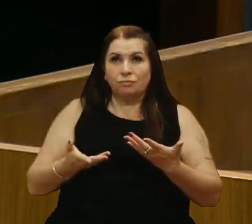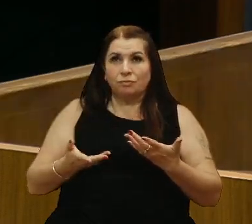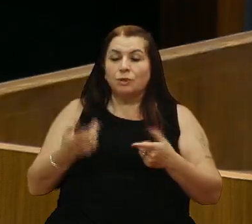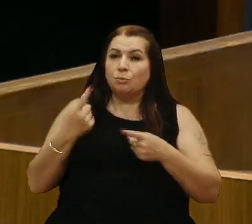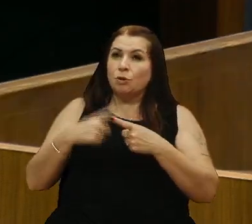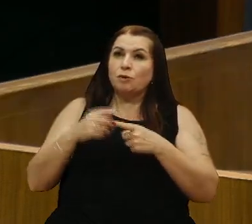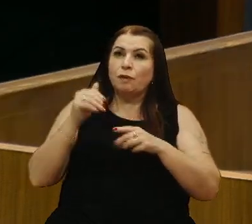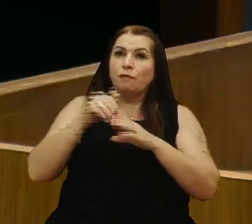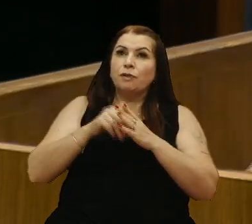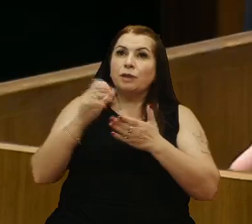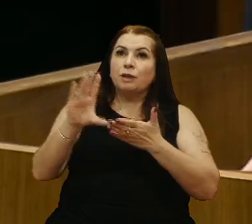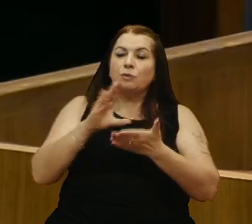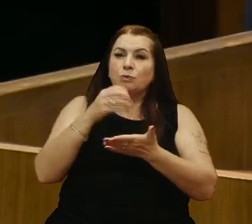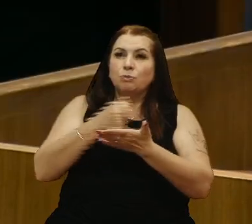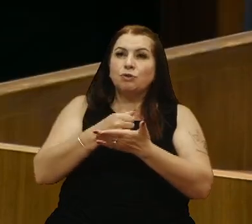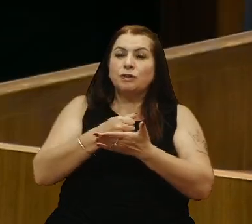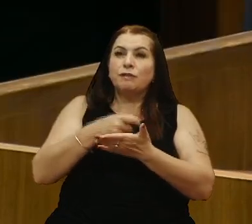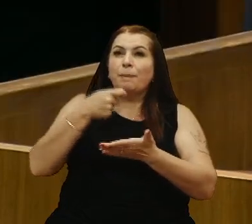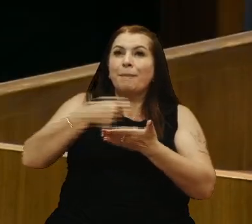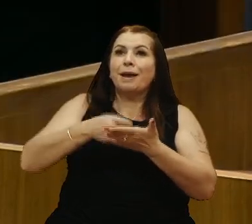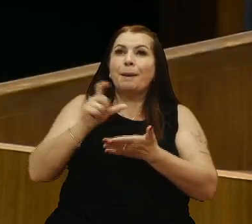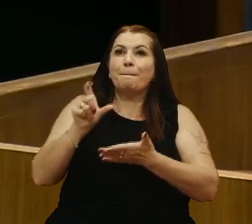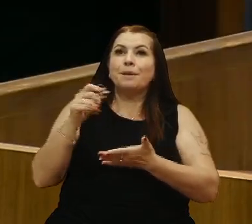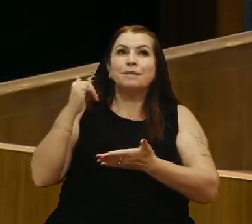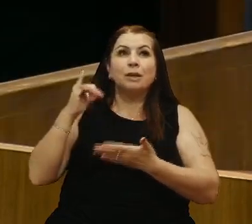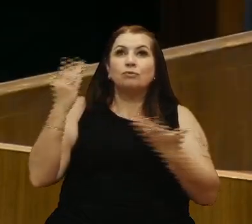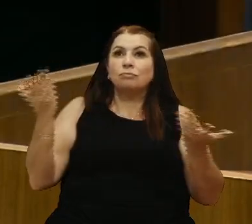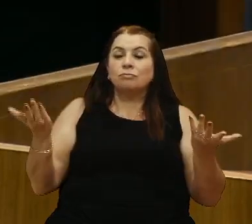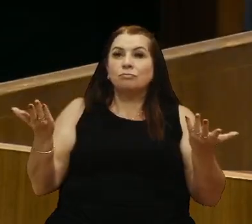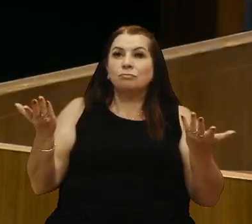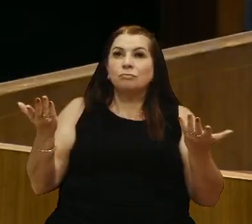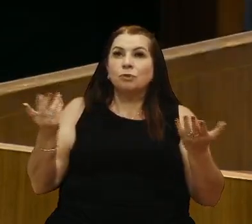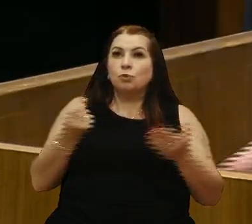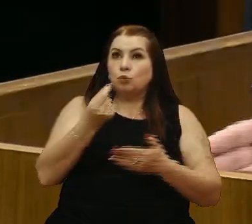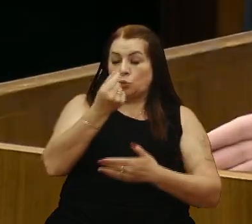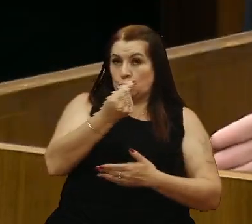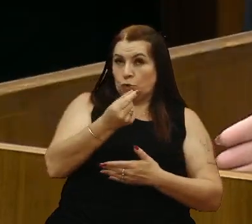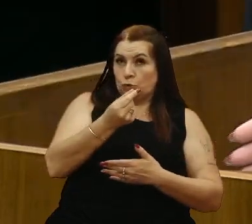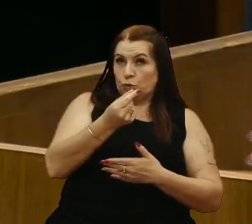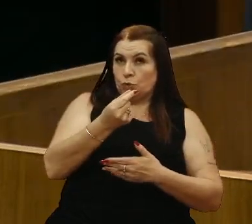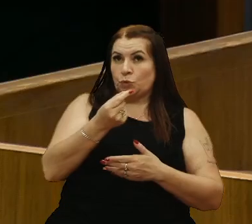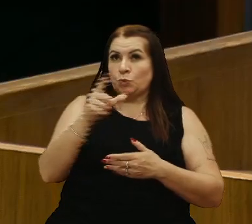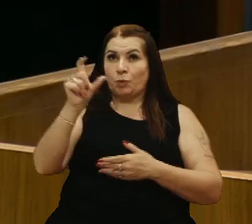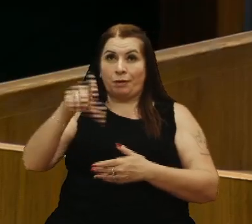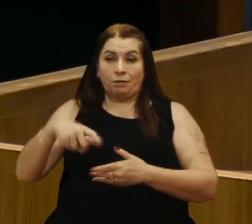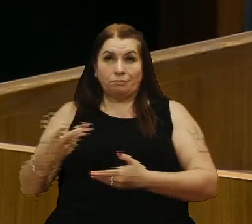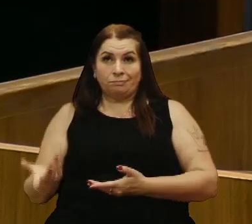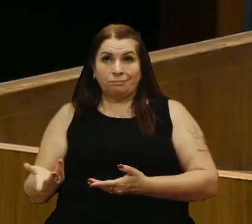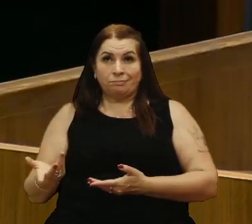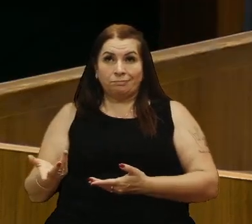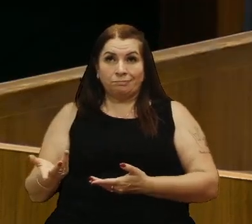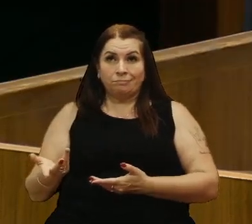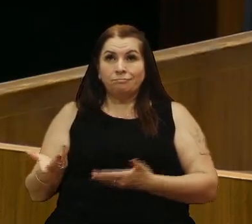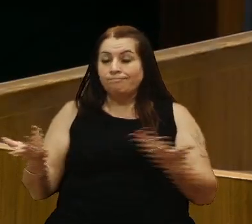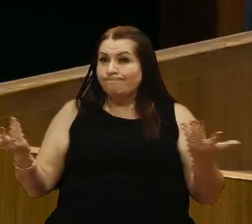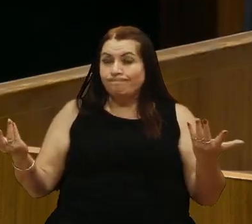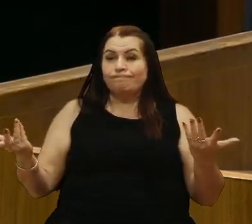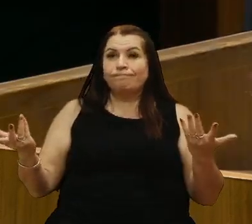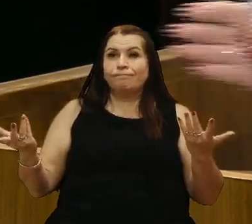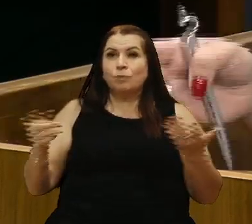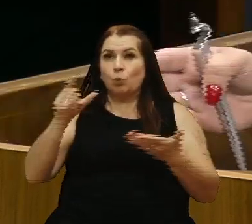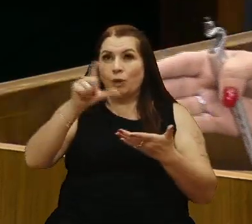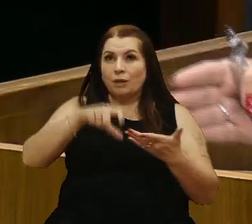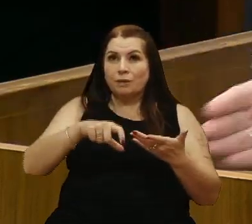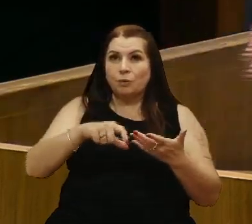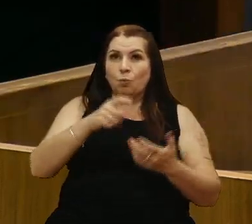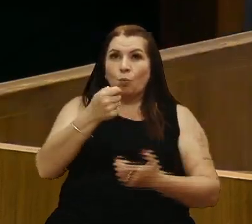Porque tu vai votar um subsídio e vai aumentar a passagem, tanto no dinheiro quanto no cartão. E no cartão